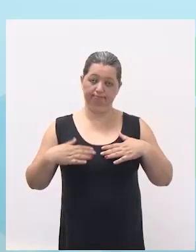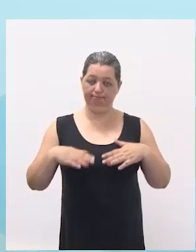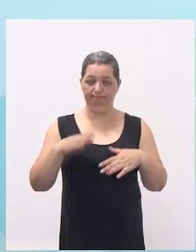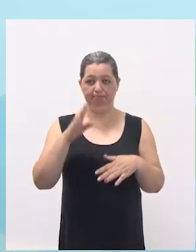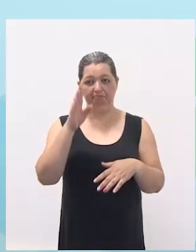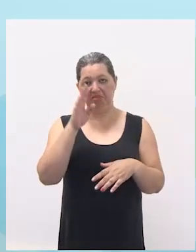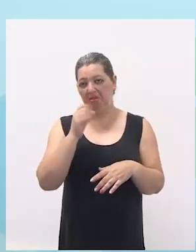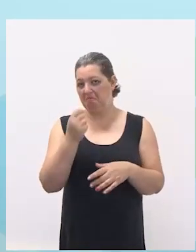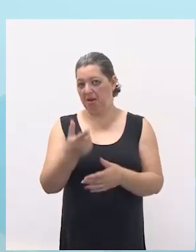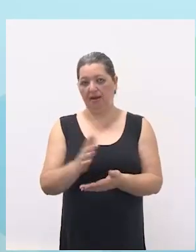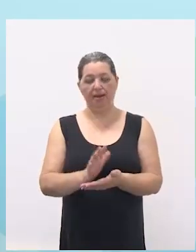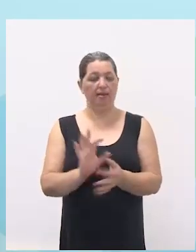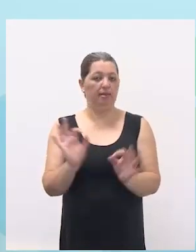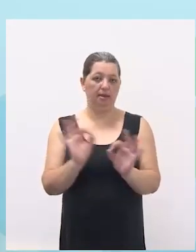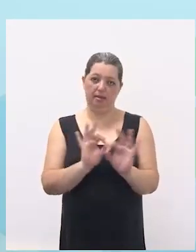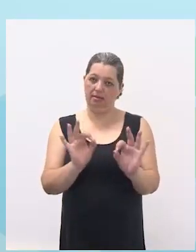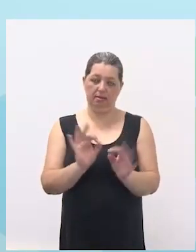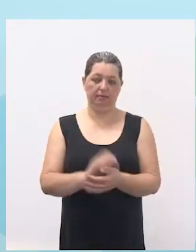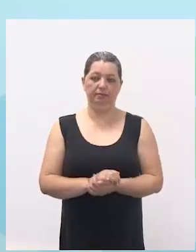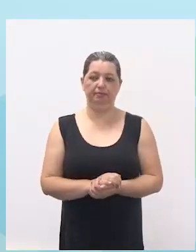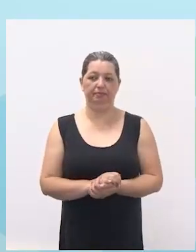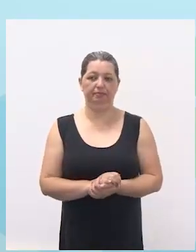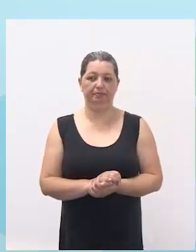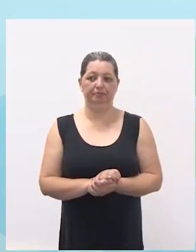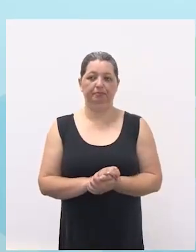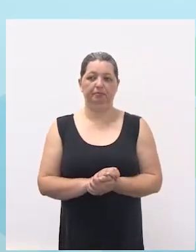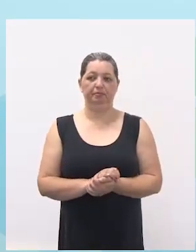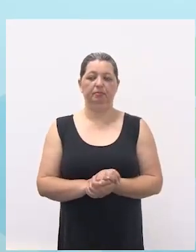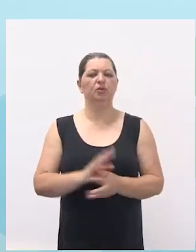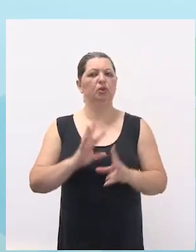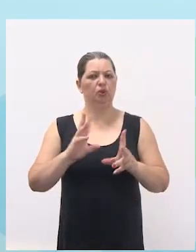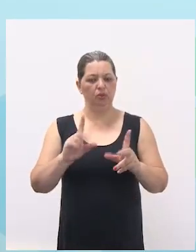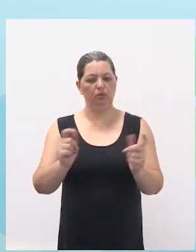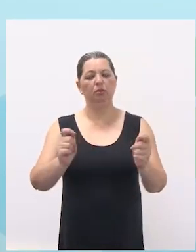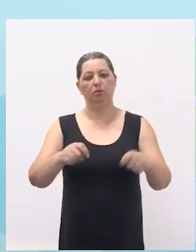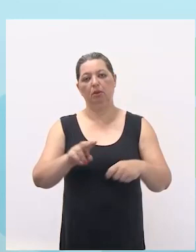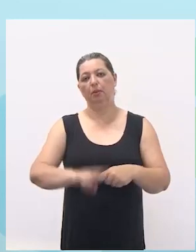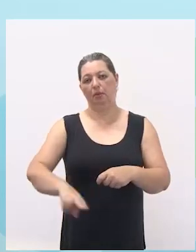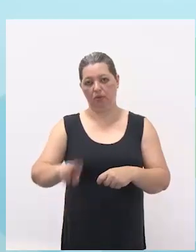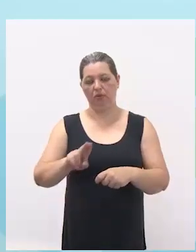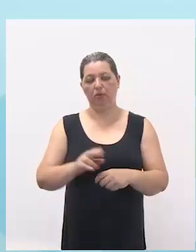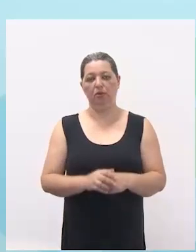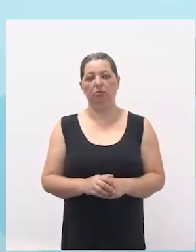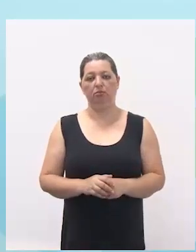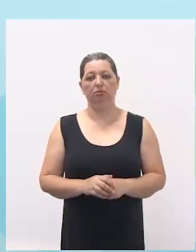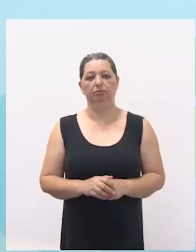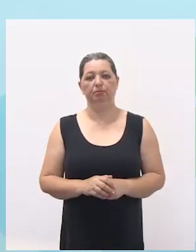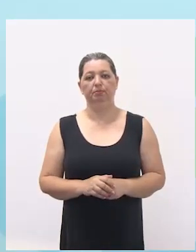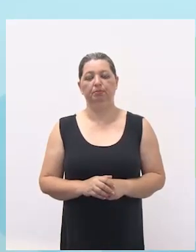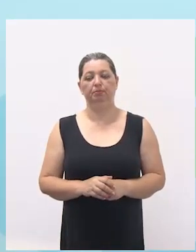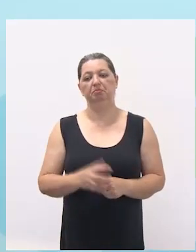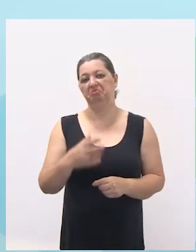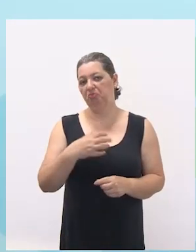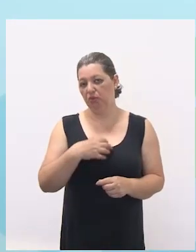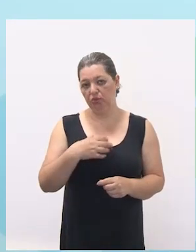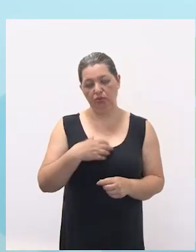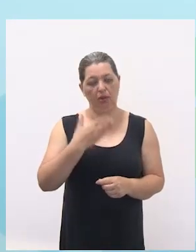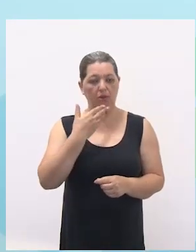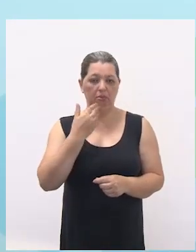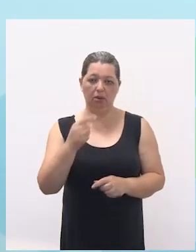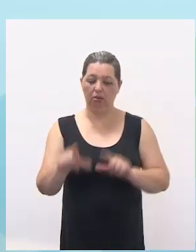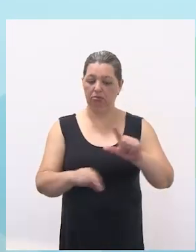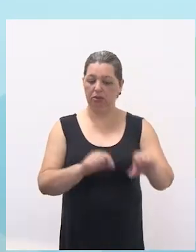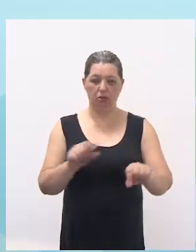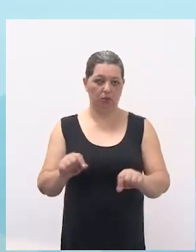né? Modo de dizer, né? Então, você tem aí todas as funcionalidades que você pode utilizar da melhor forma que você queira. Então, como o